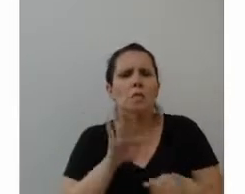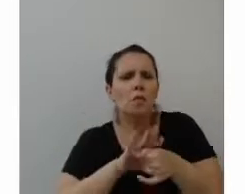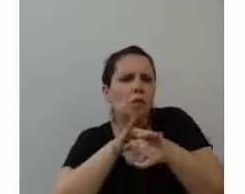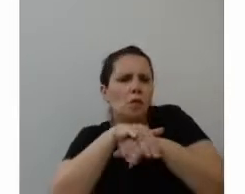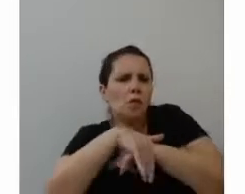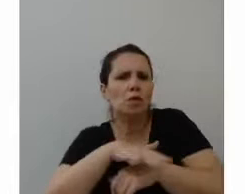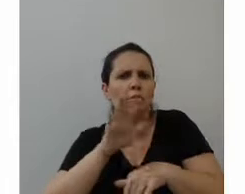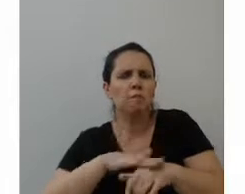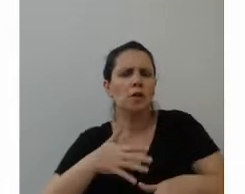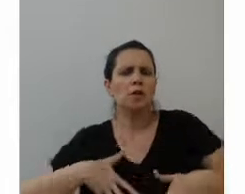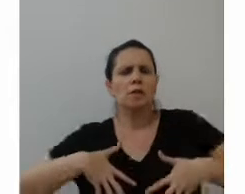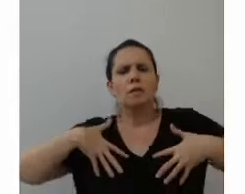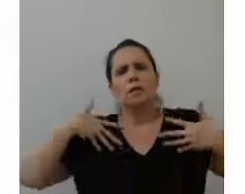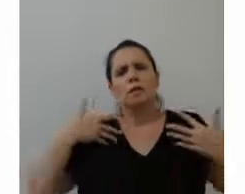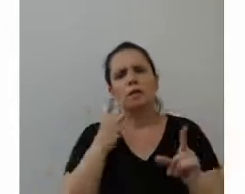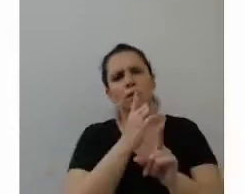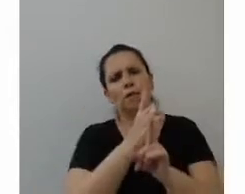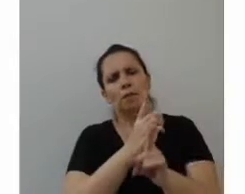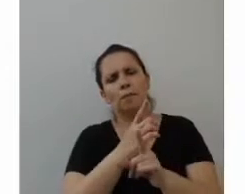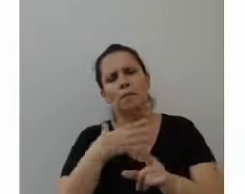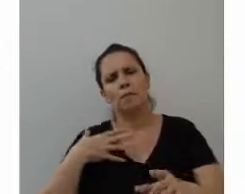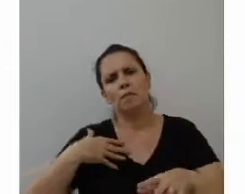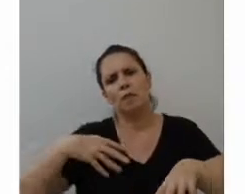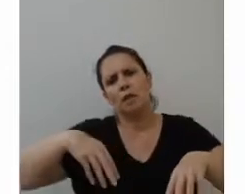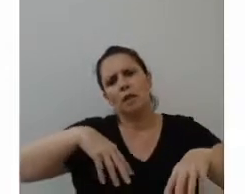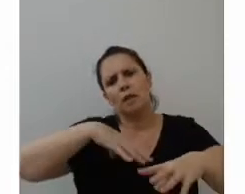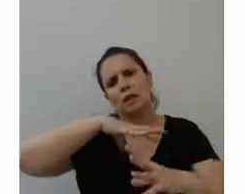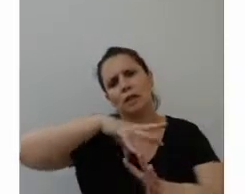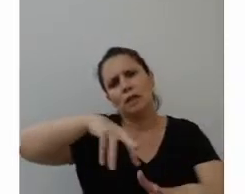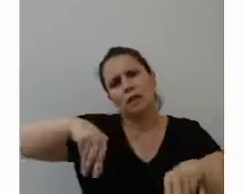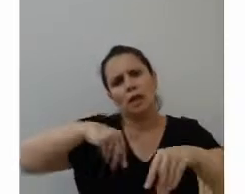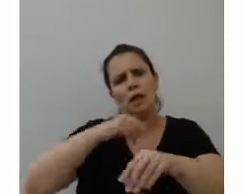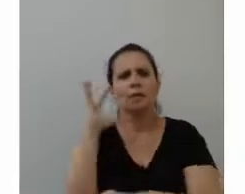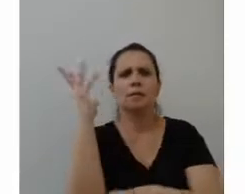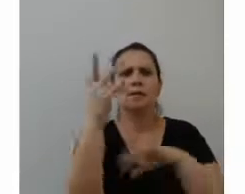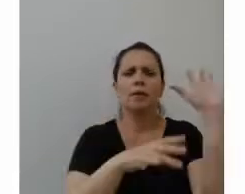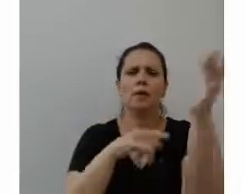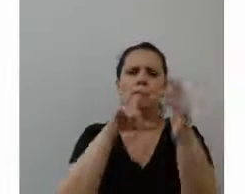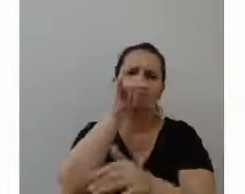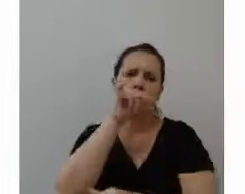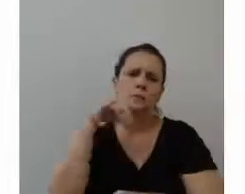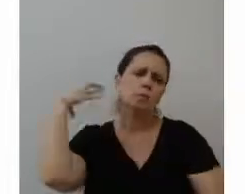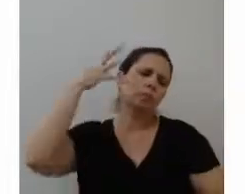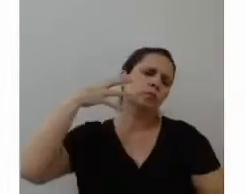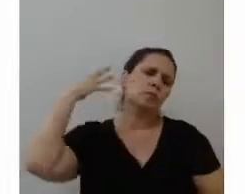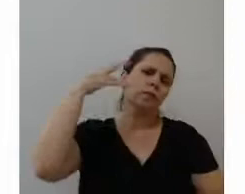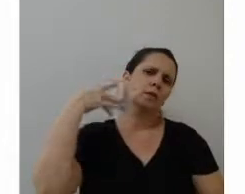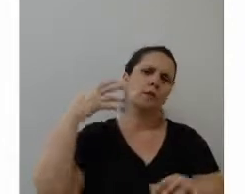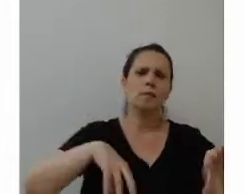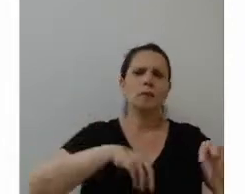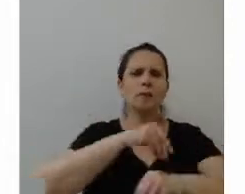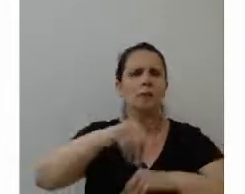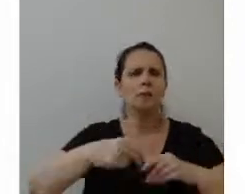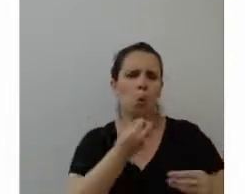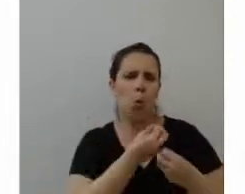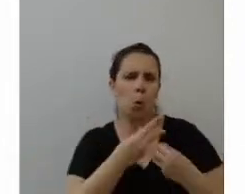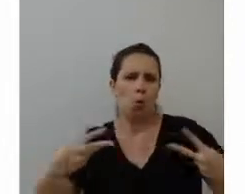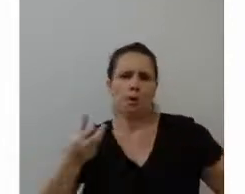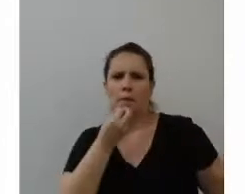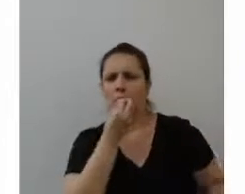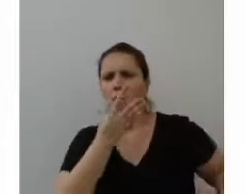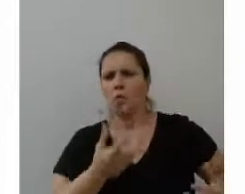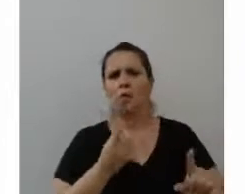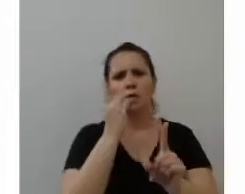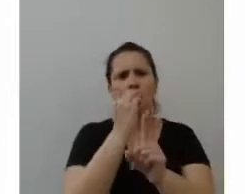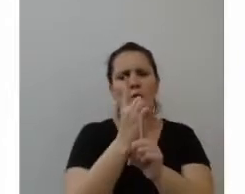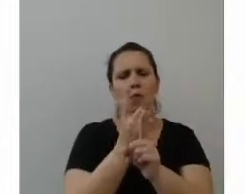mais prazer encontro eu lá. Minha terra tem palmeiras, onde canta o sabiá. Minha terra tem primores, que tais não encontro